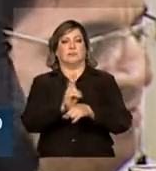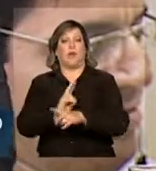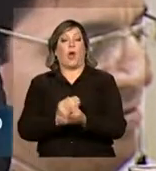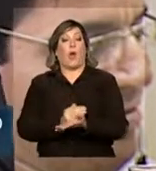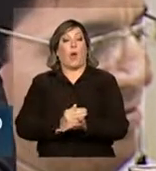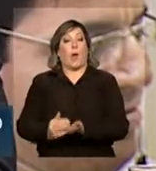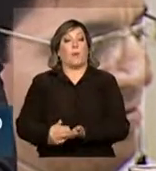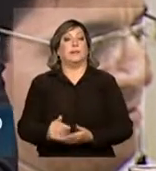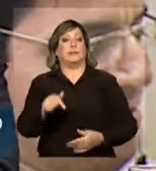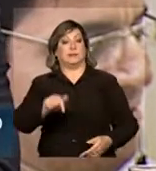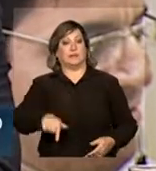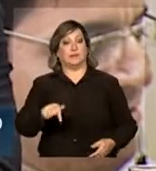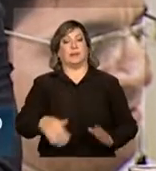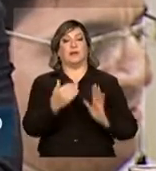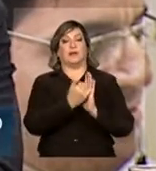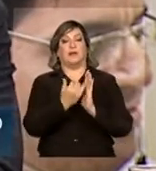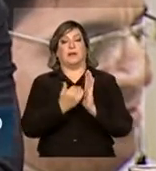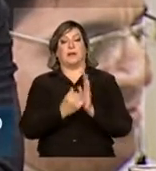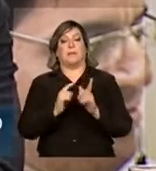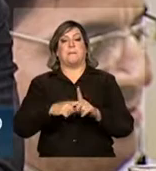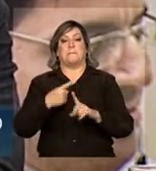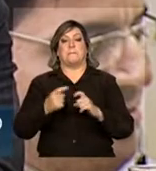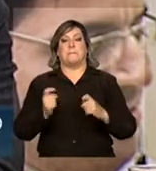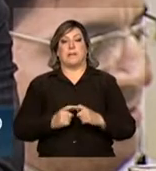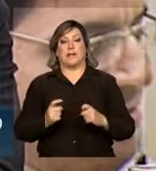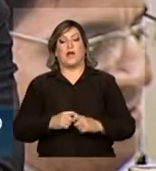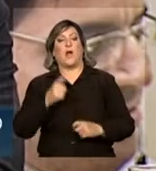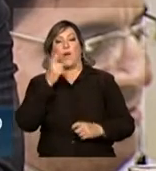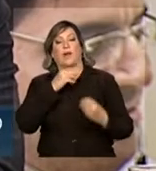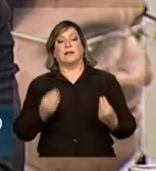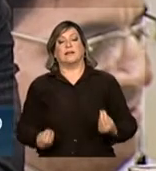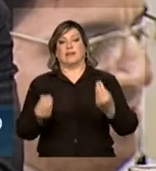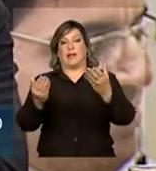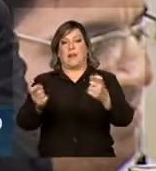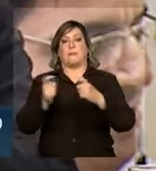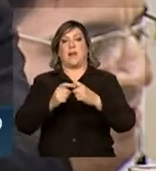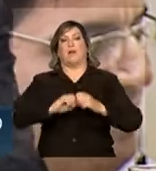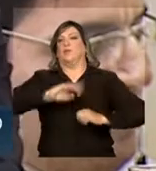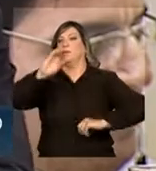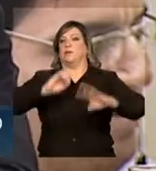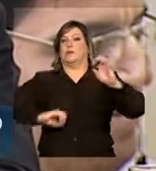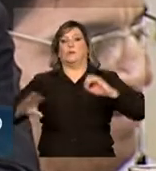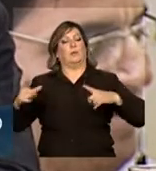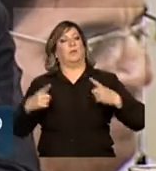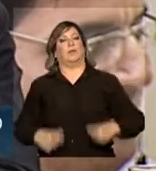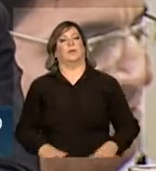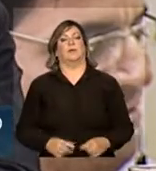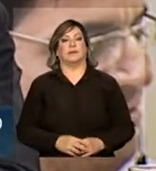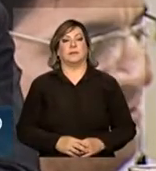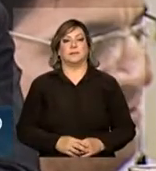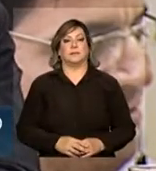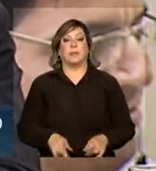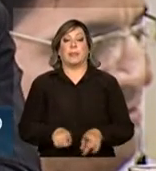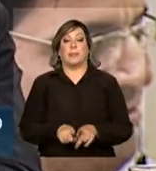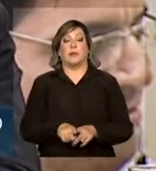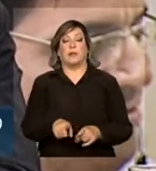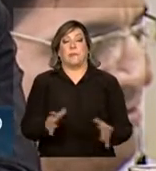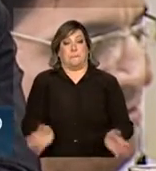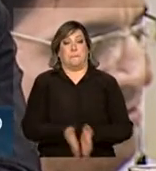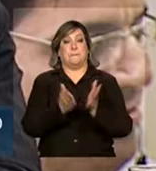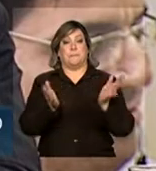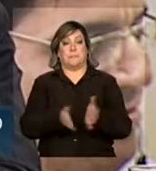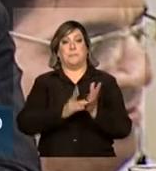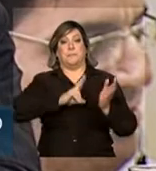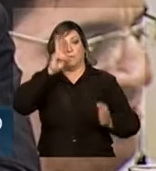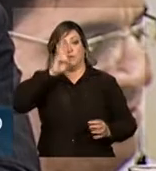partir desse programa do Mais Médicos Mais Médicos consegue levar médicos para megaço extrema pobreza foi um critério